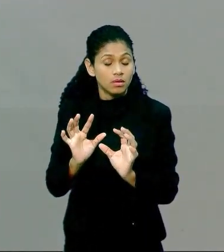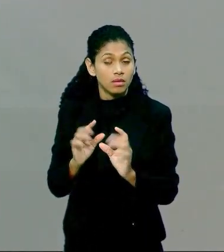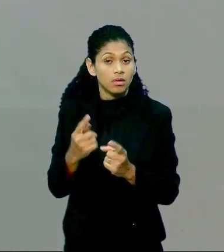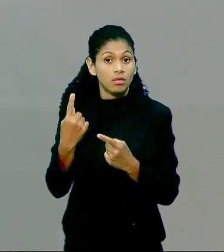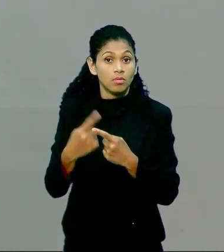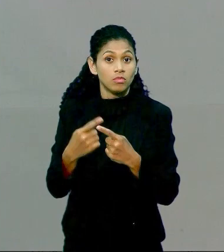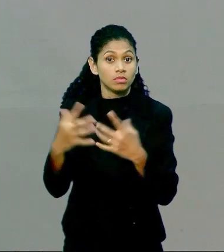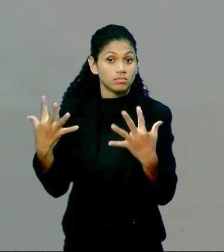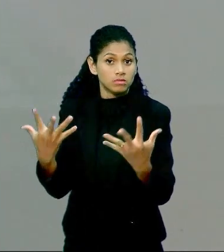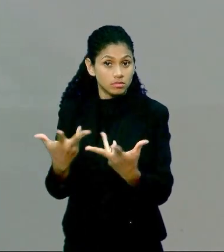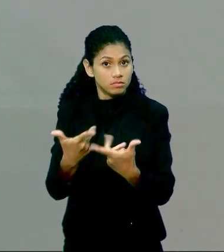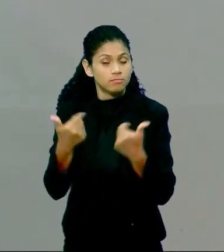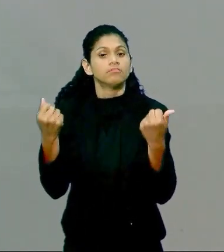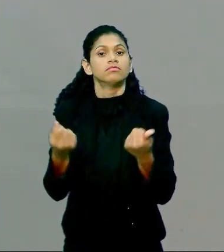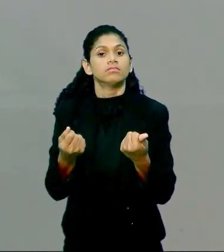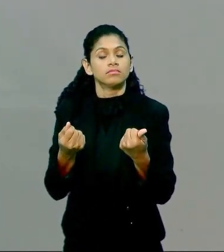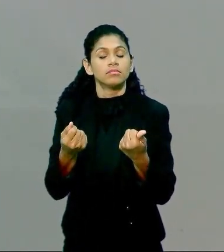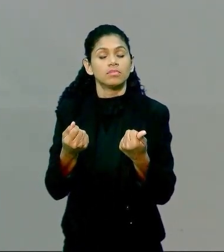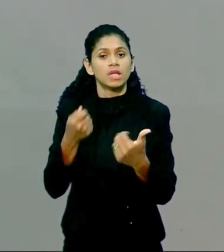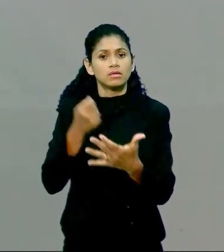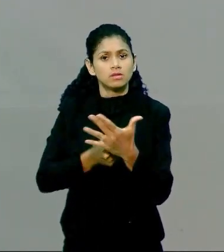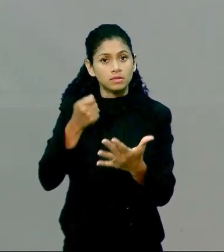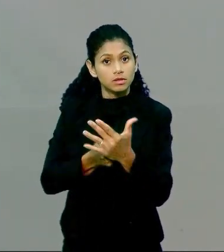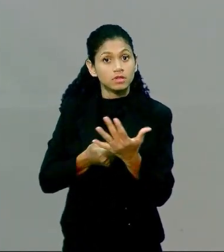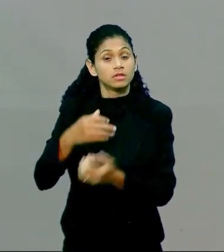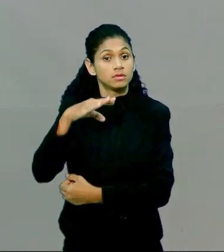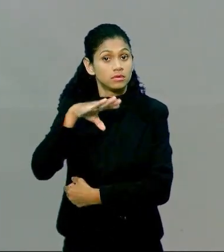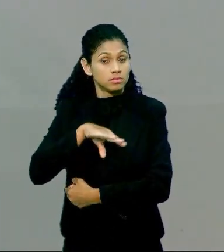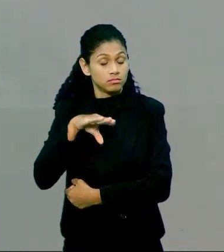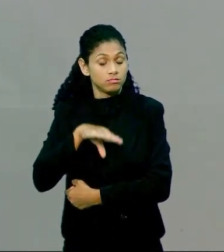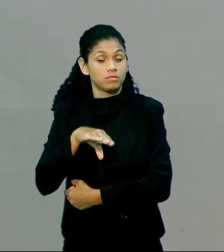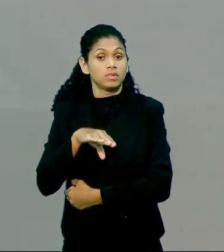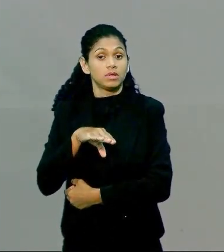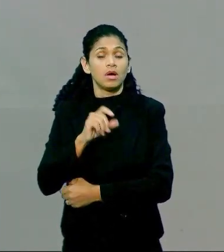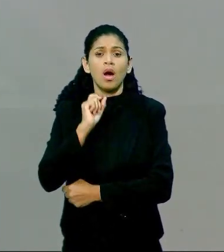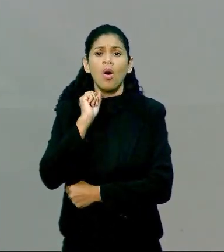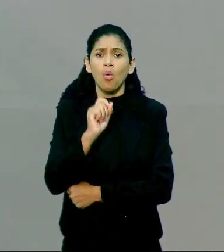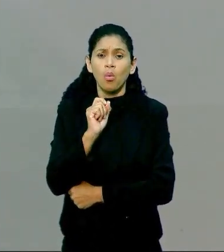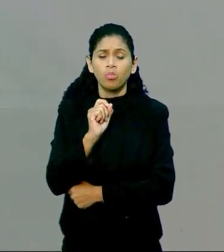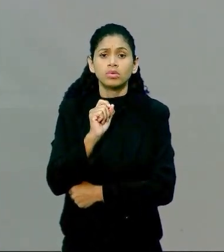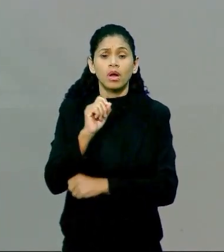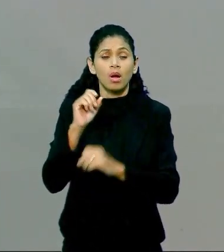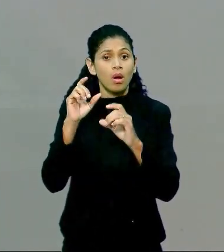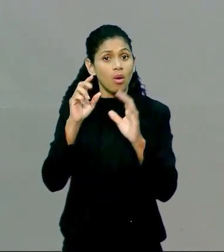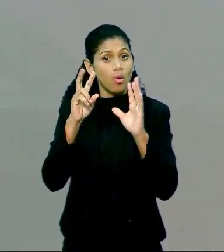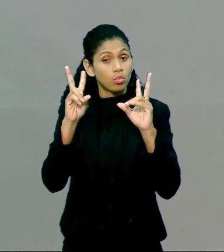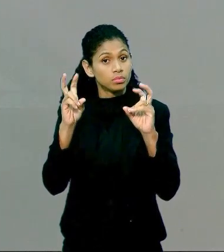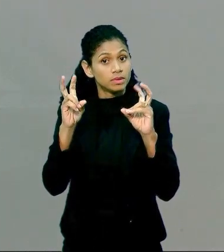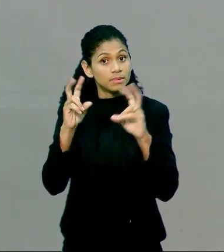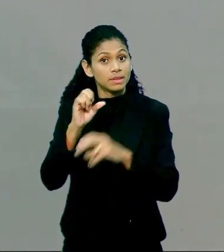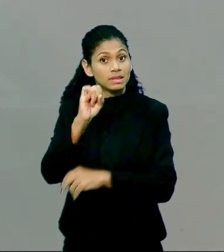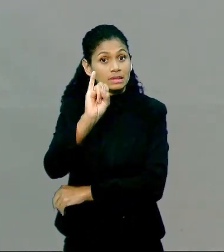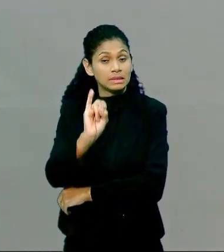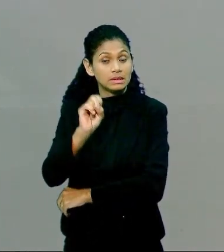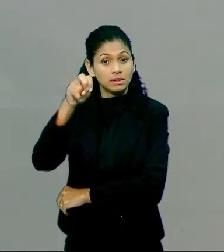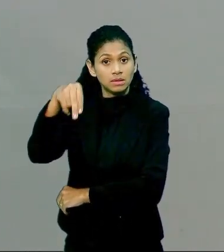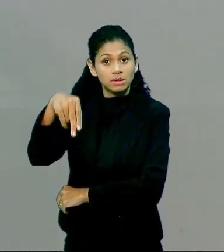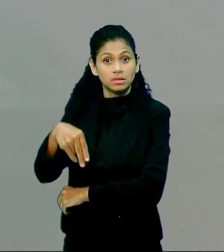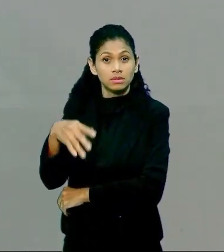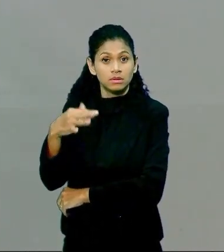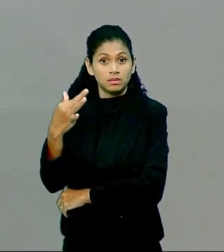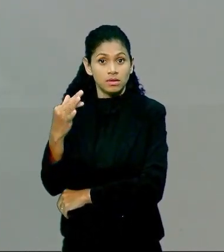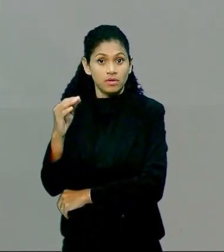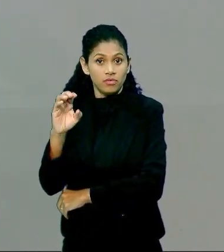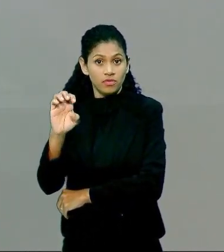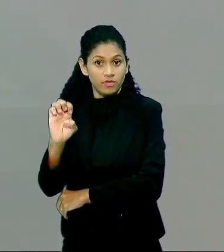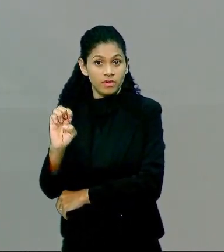habilidade, né, também cobrada na língua portuguesa, que é a tal da inferência, galera. Então, a inferência, né, ela é um descritor da